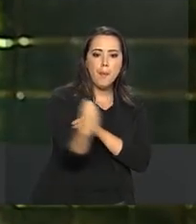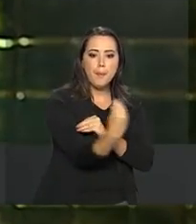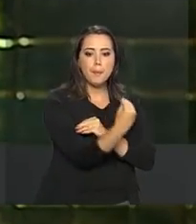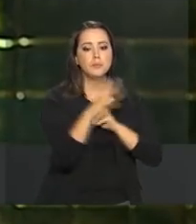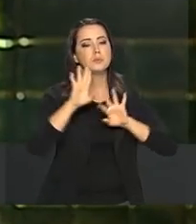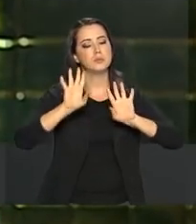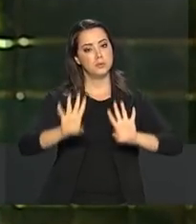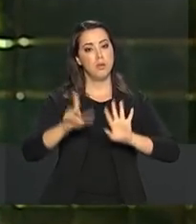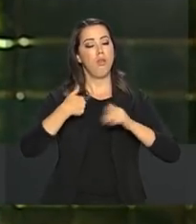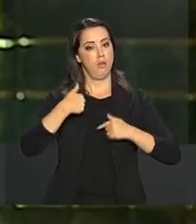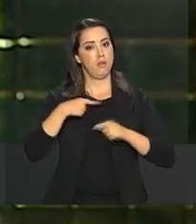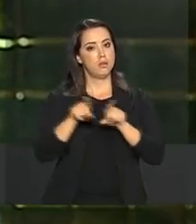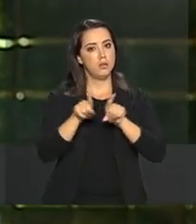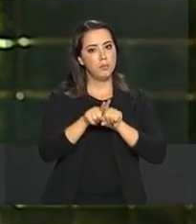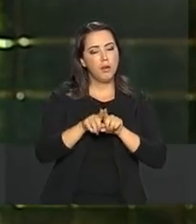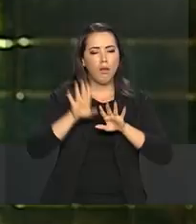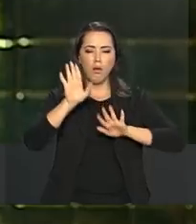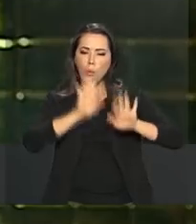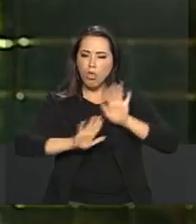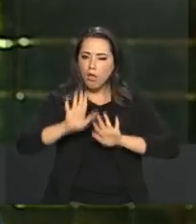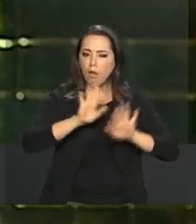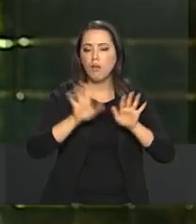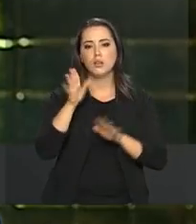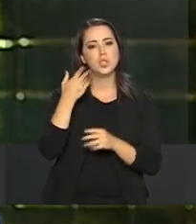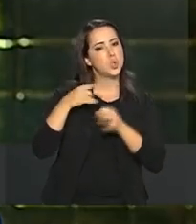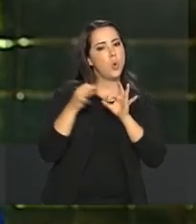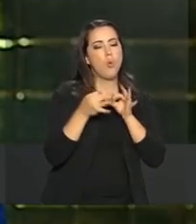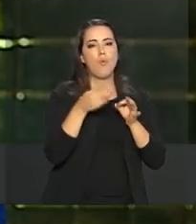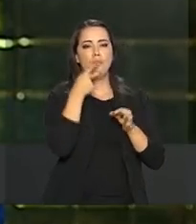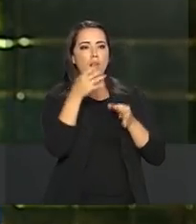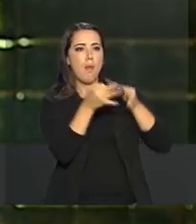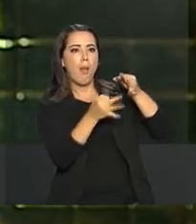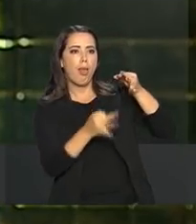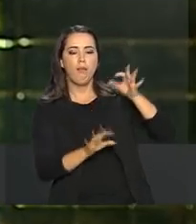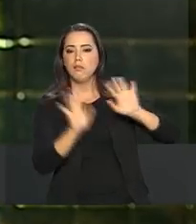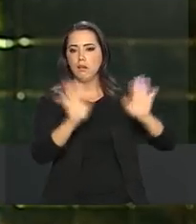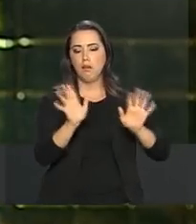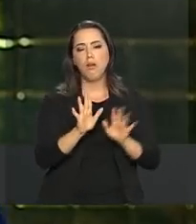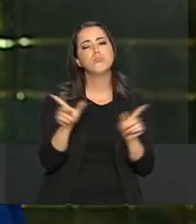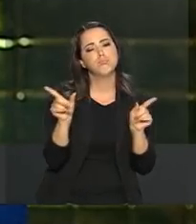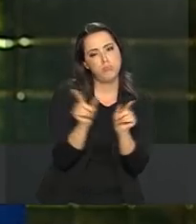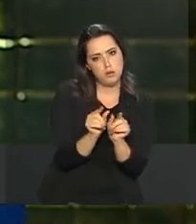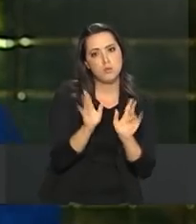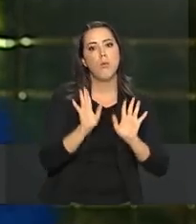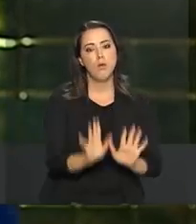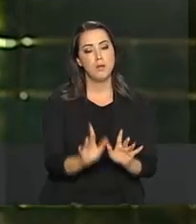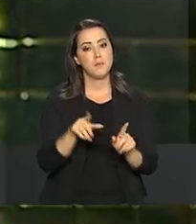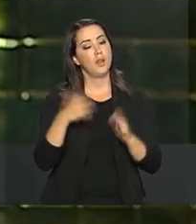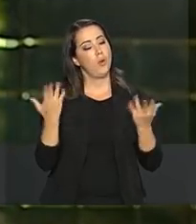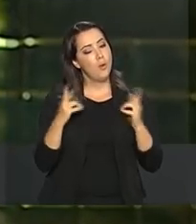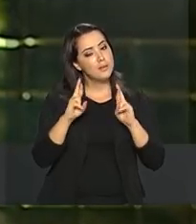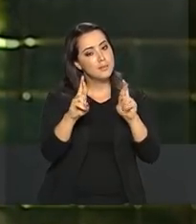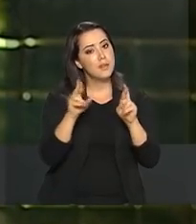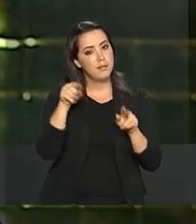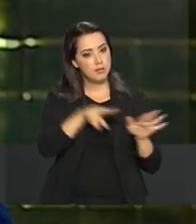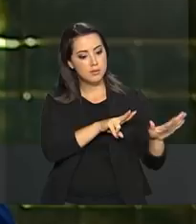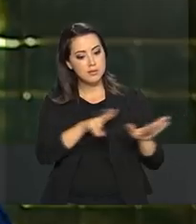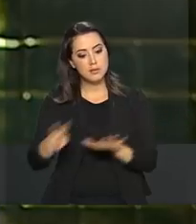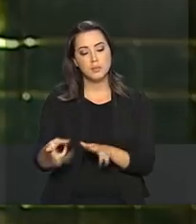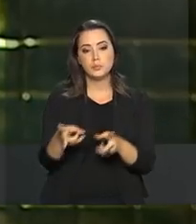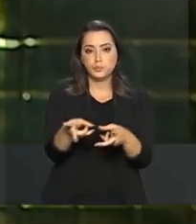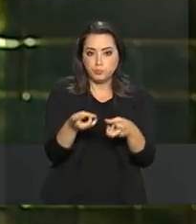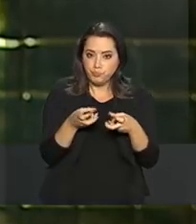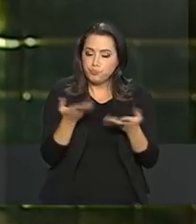modo que eu também tive a delicadeza de não esticar os assuntos agora vamos esperar essa semana vamos verificar